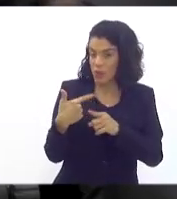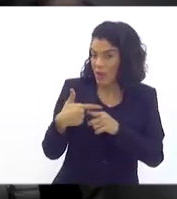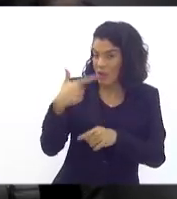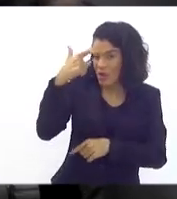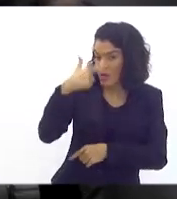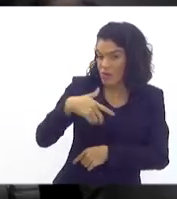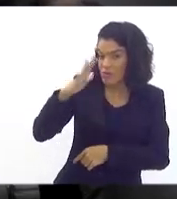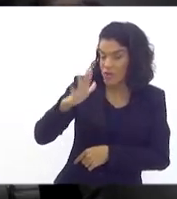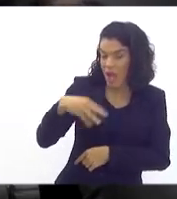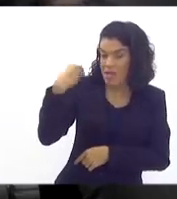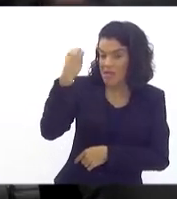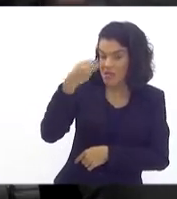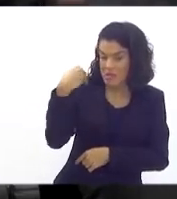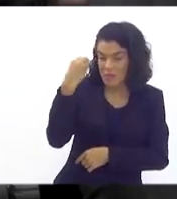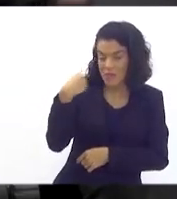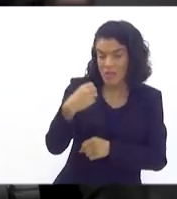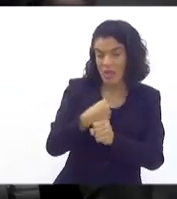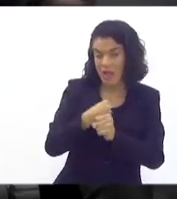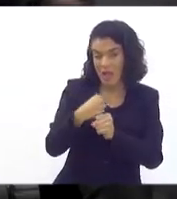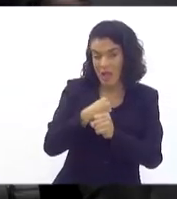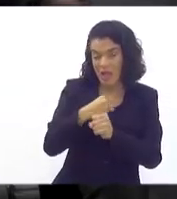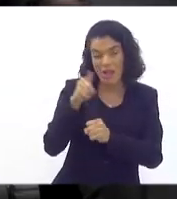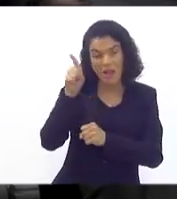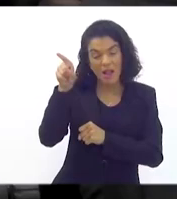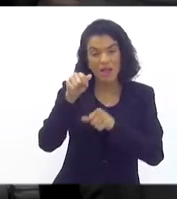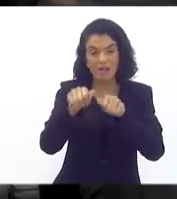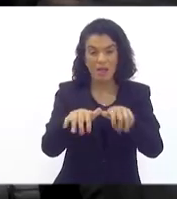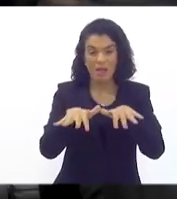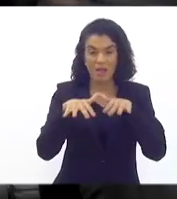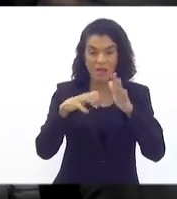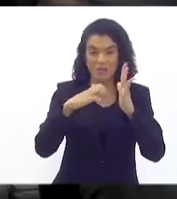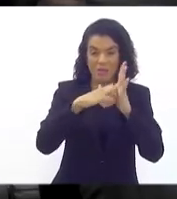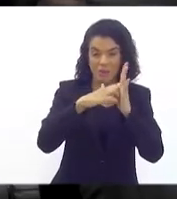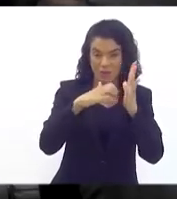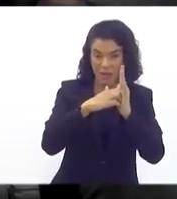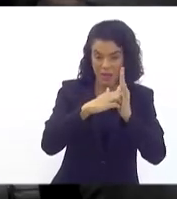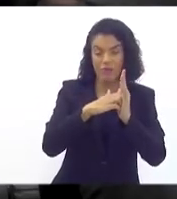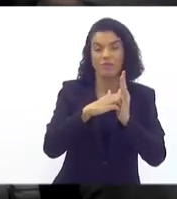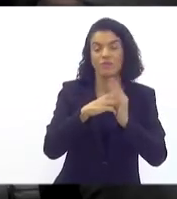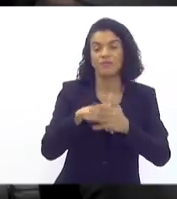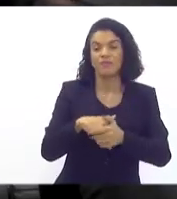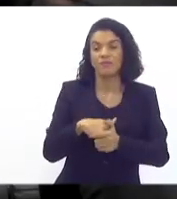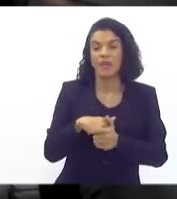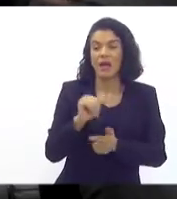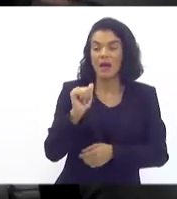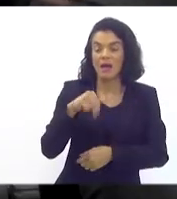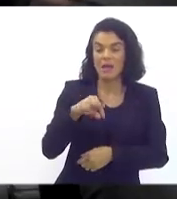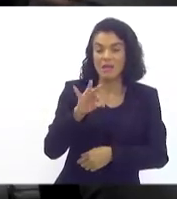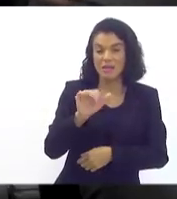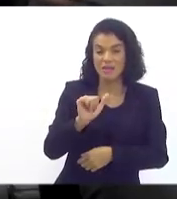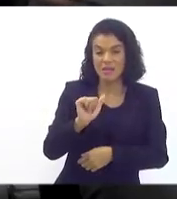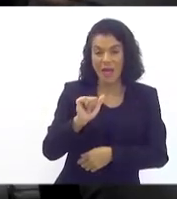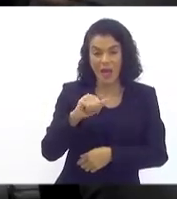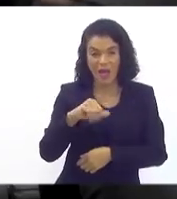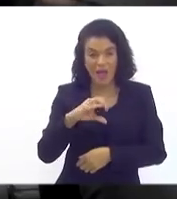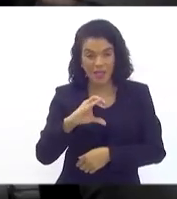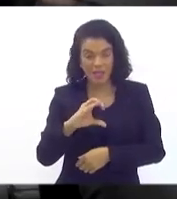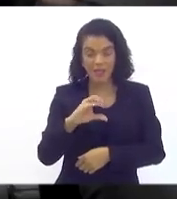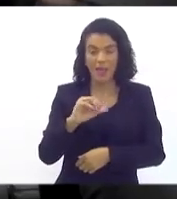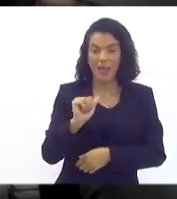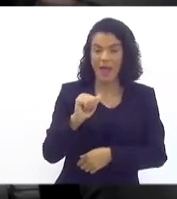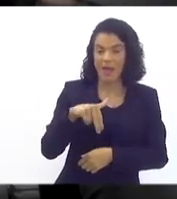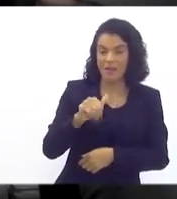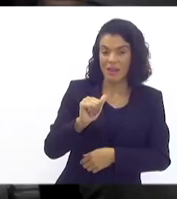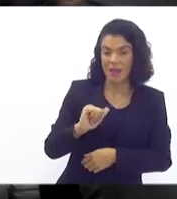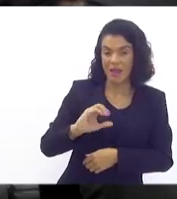experiência adquirida ao longo de anos lá na Câmara dos Deputados a ntt ataque ANAC é